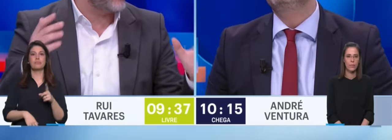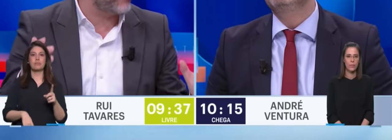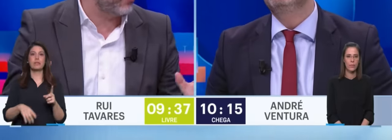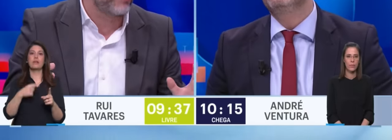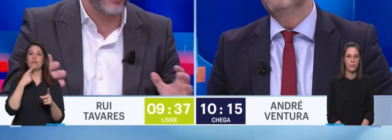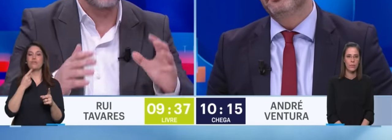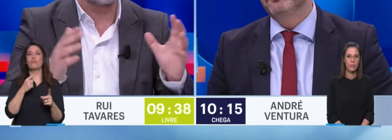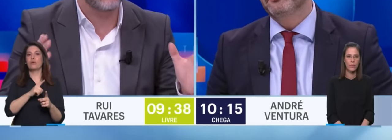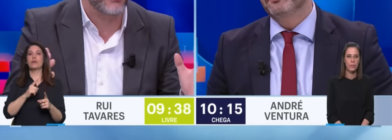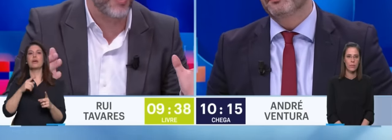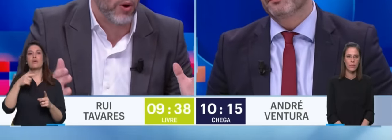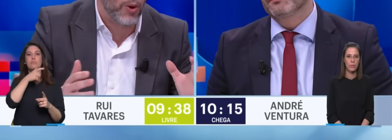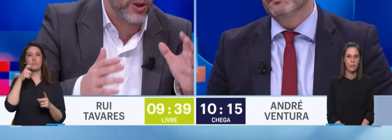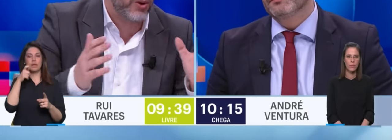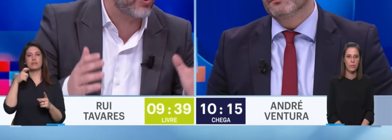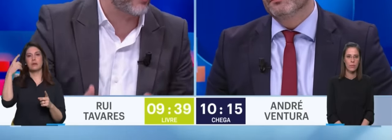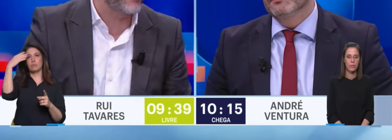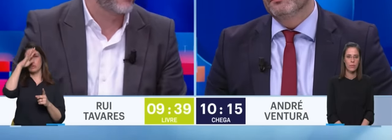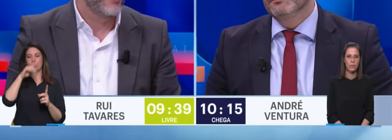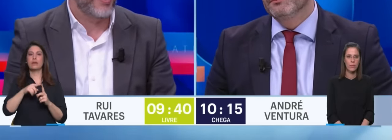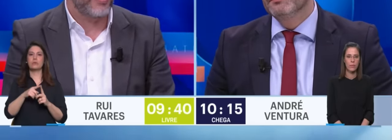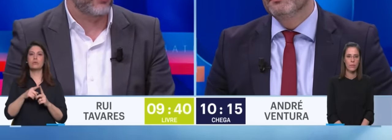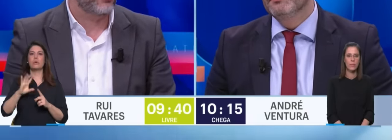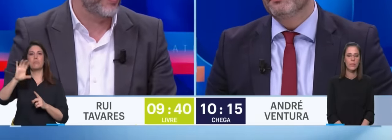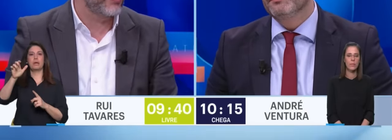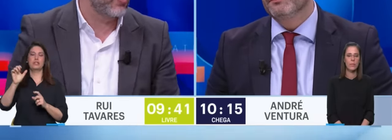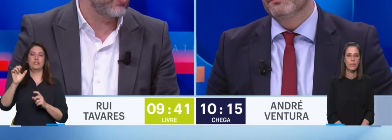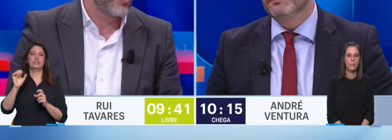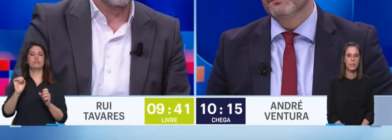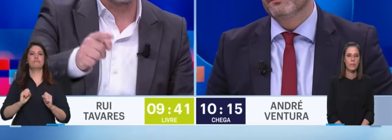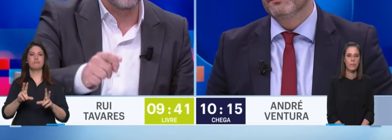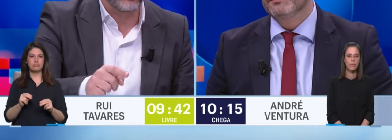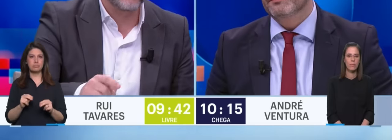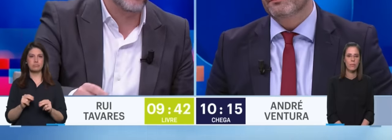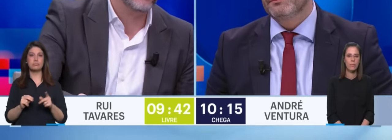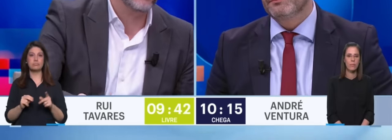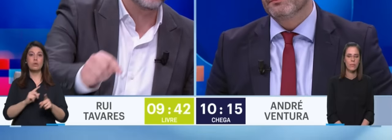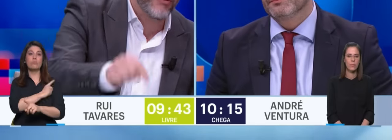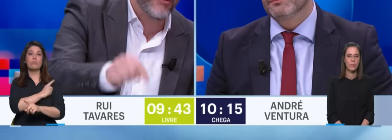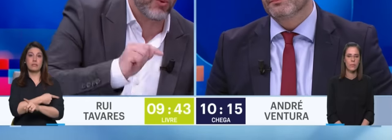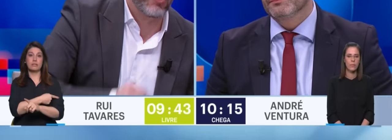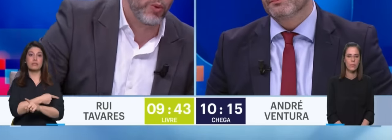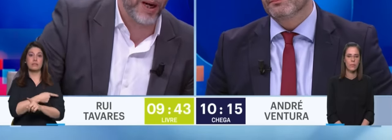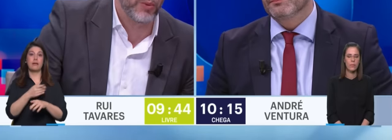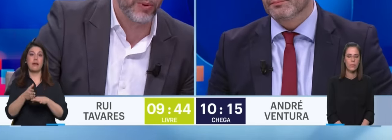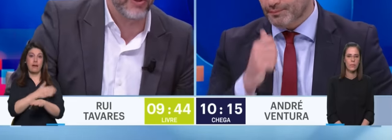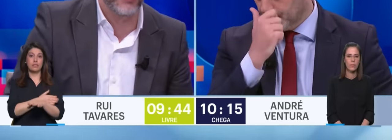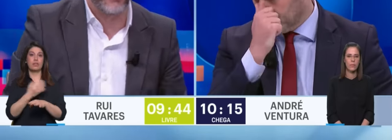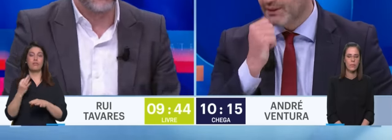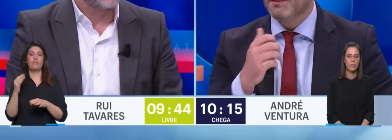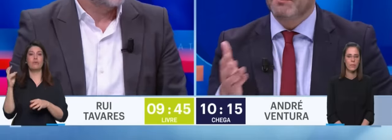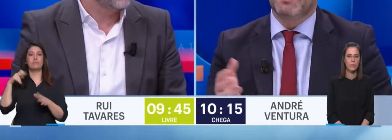limpar o país não sei se isso lembra alguma coisa é o que tá também em cartazes do seu partido não saíram do Poder Sem Anes terem defecado no palácio